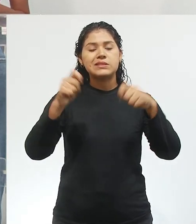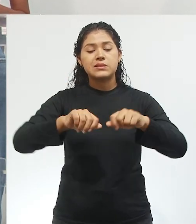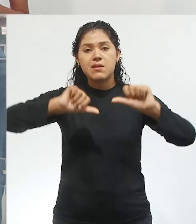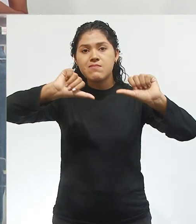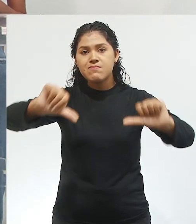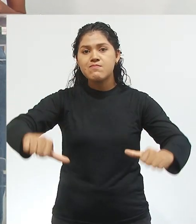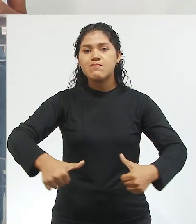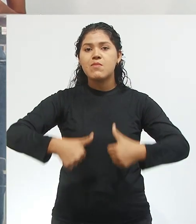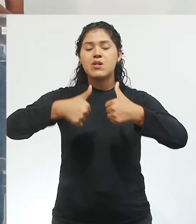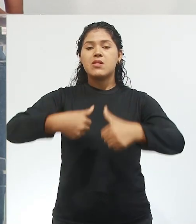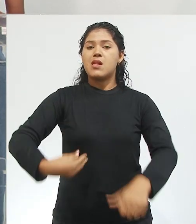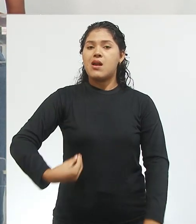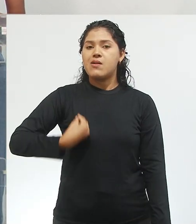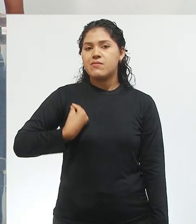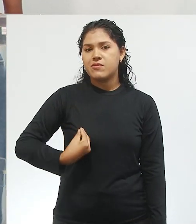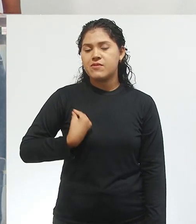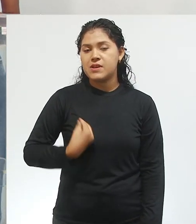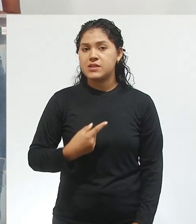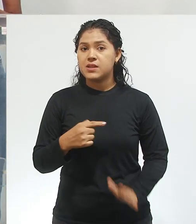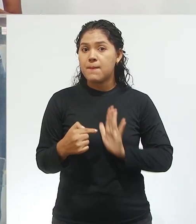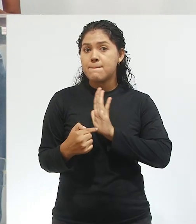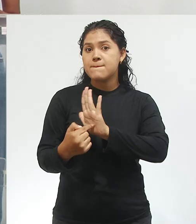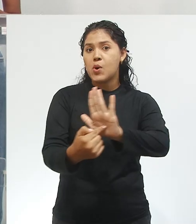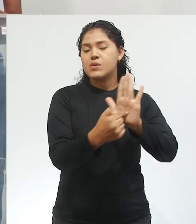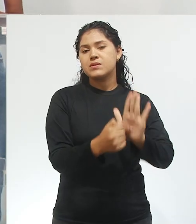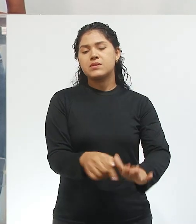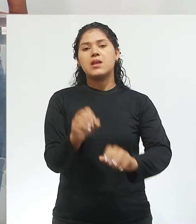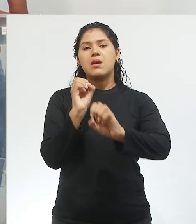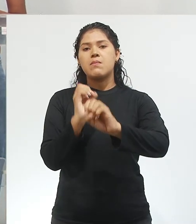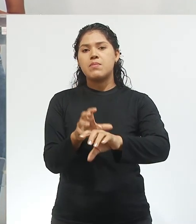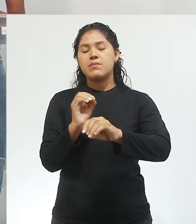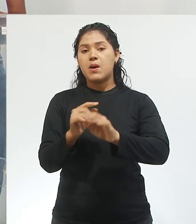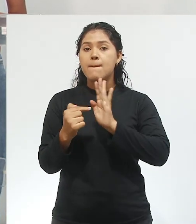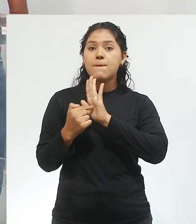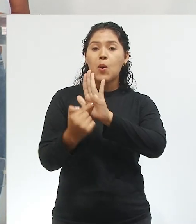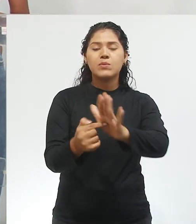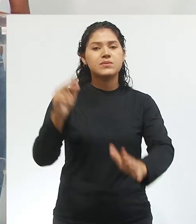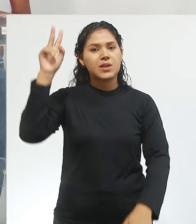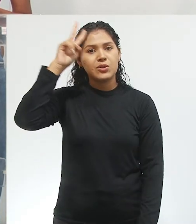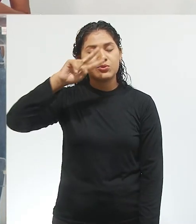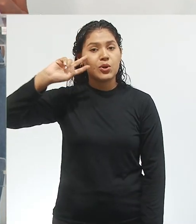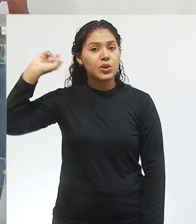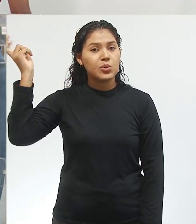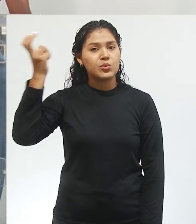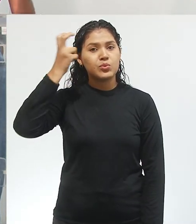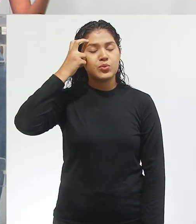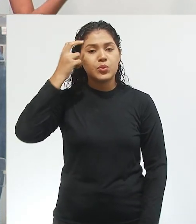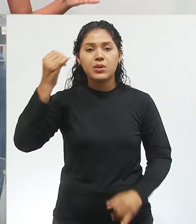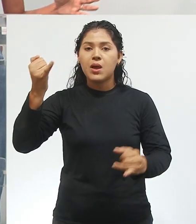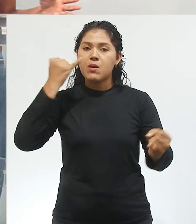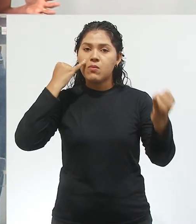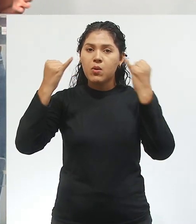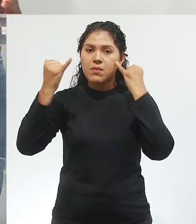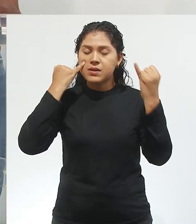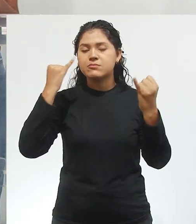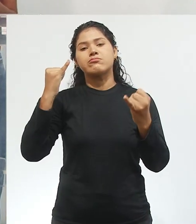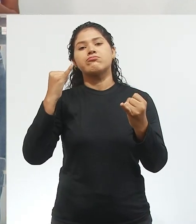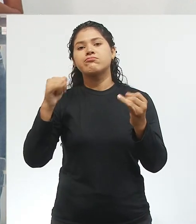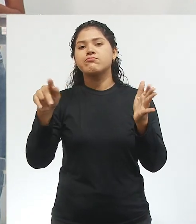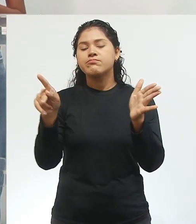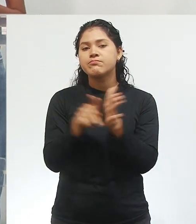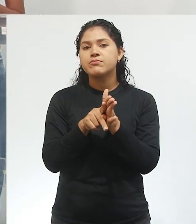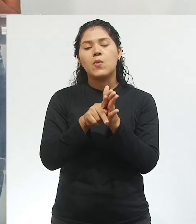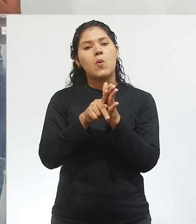ambiente. Então, por que não valorizar as histórias, né, os saberes de povos diferentes